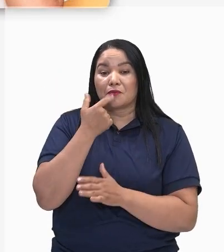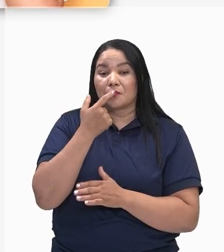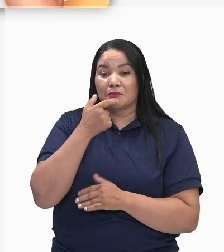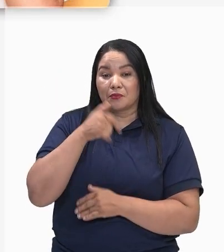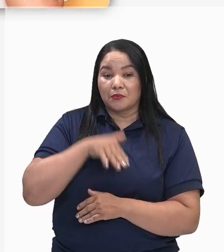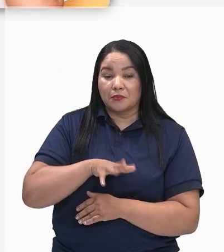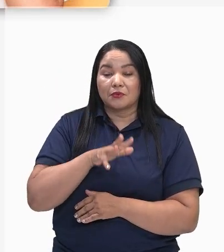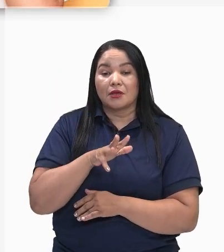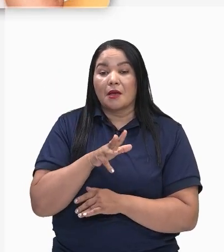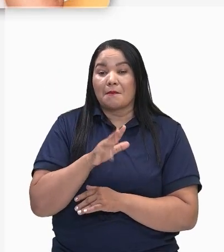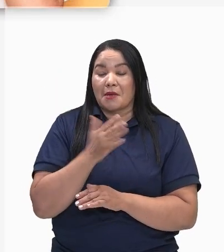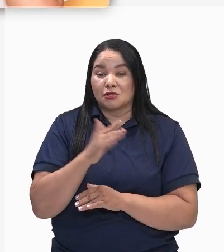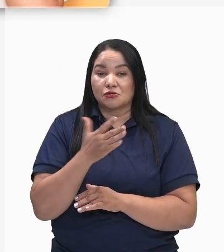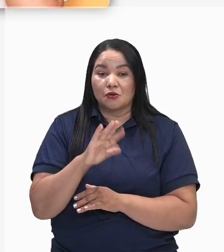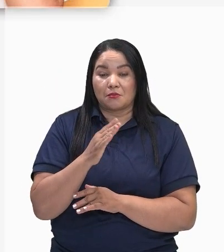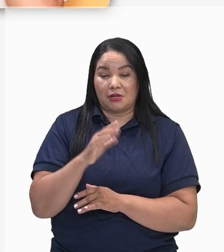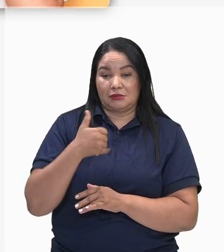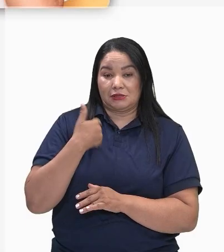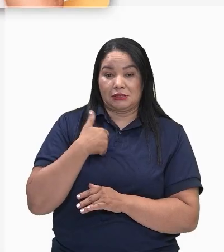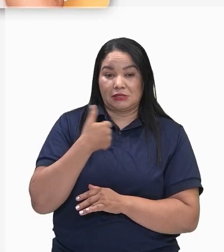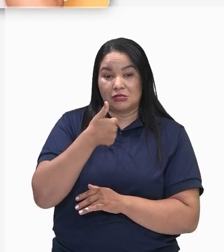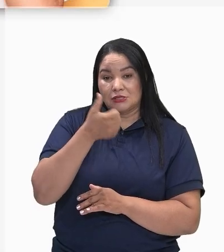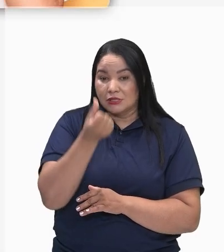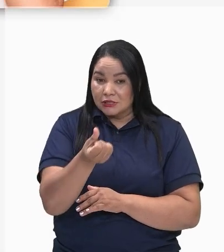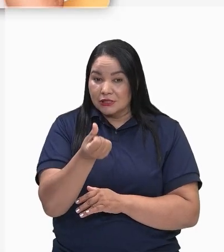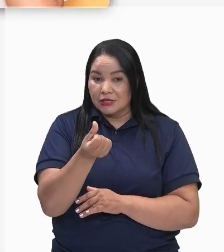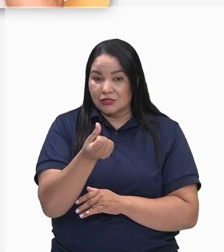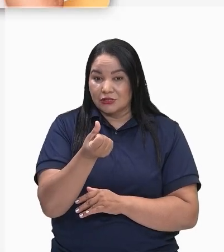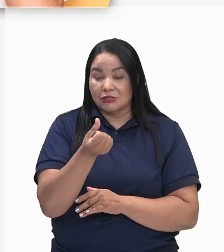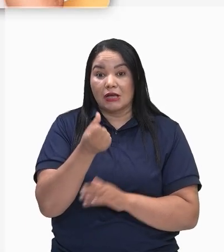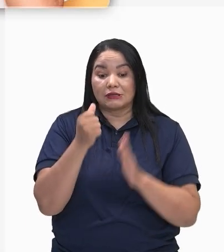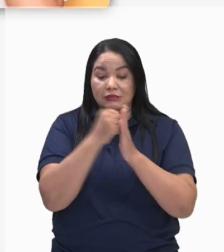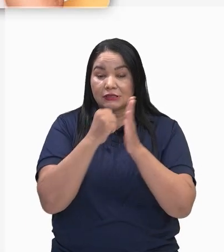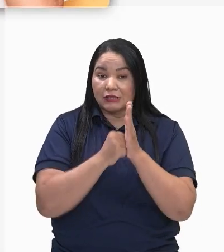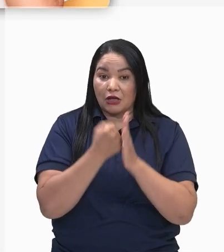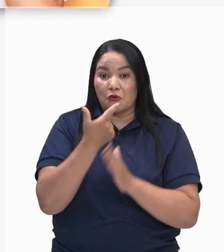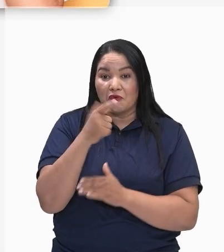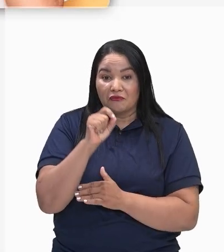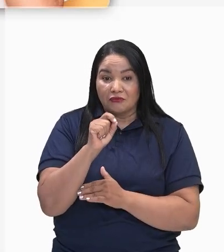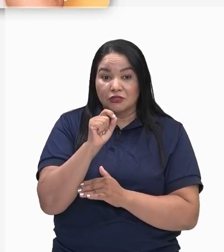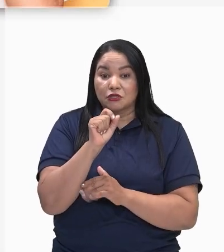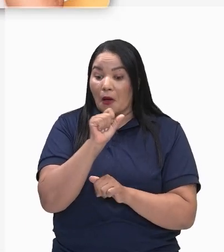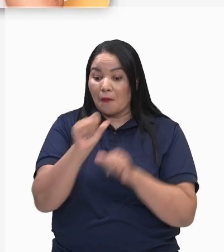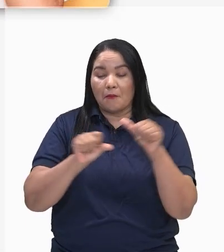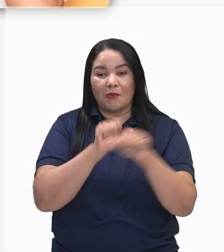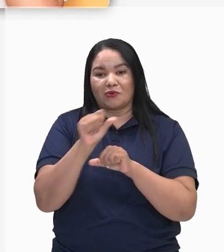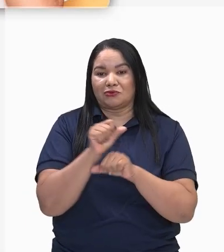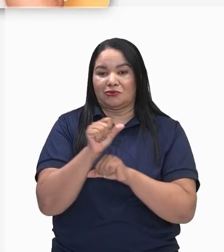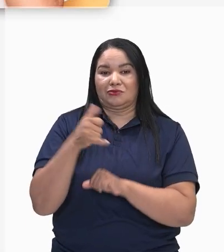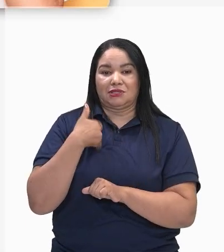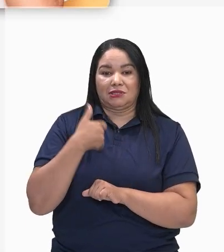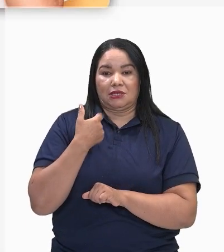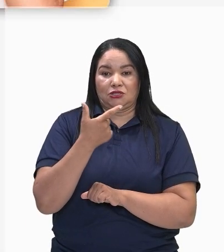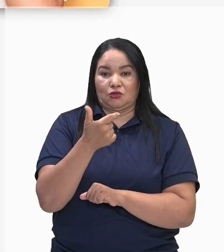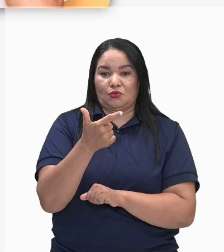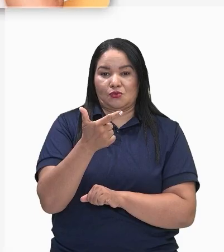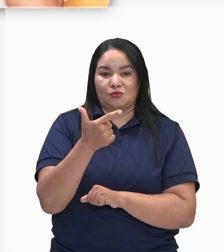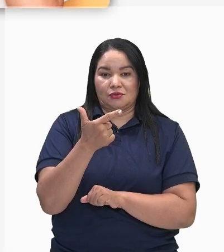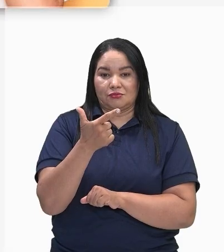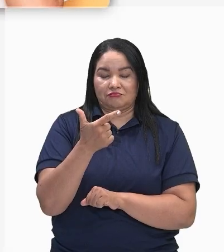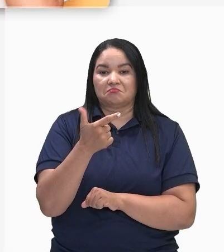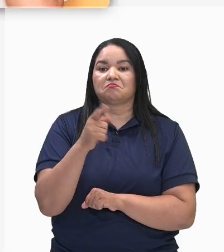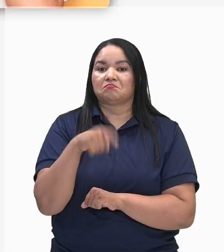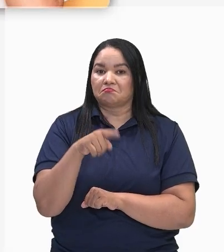volta dos 16 anos de idade. E no século XX, essa média passou para os 12 anos, né? Então, nossa, a